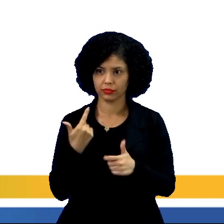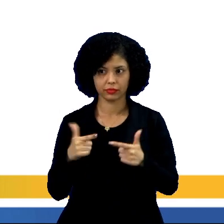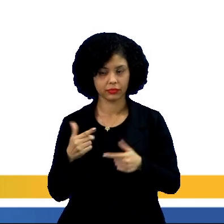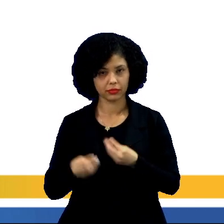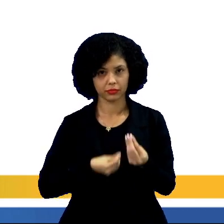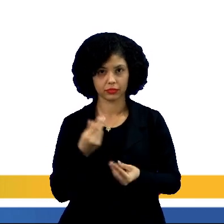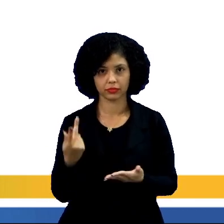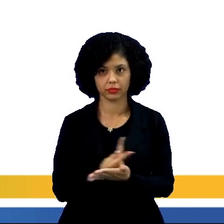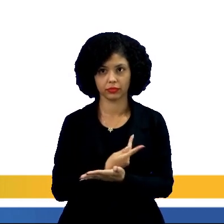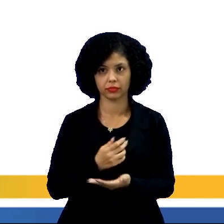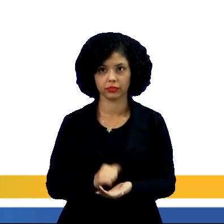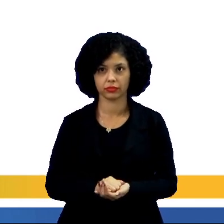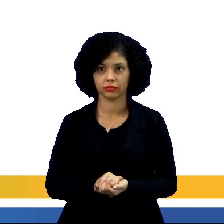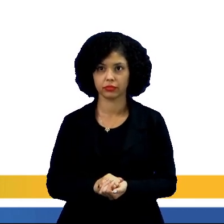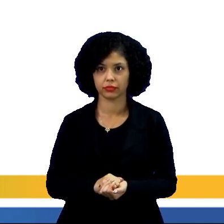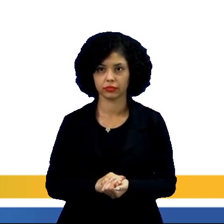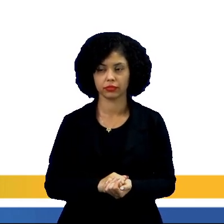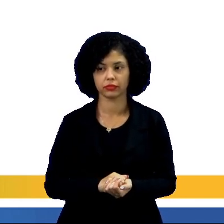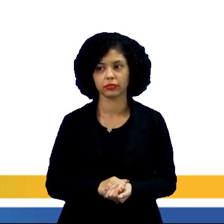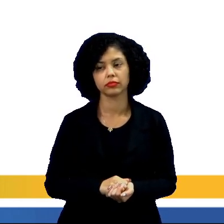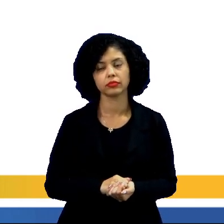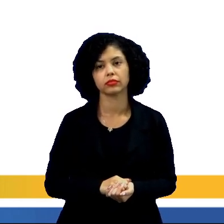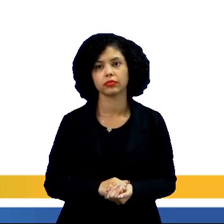como errar, né? Então, a